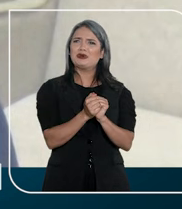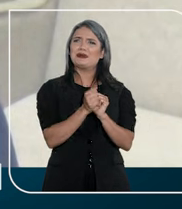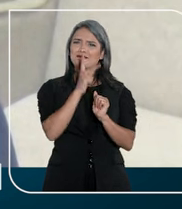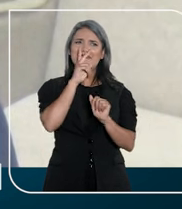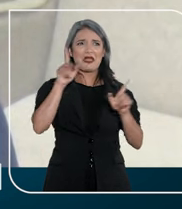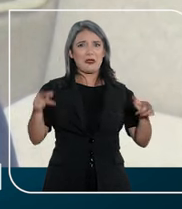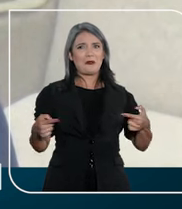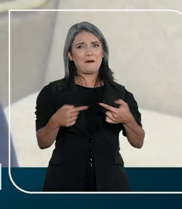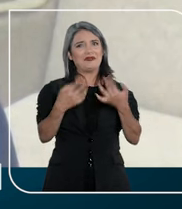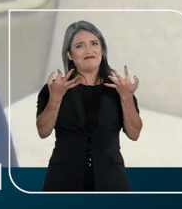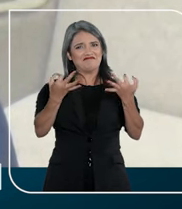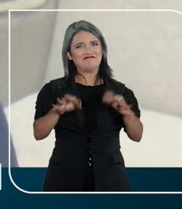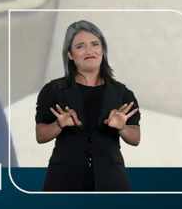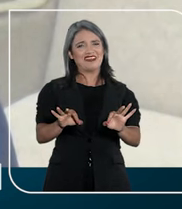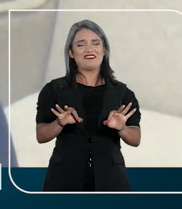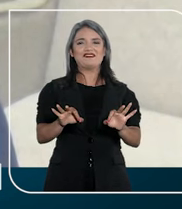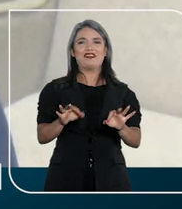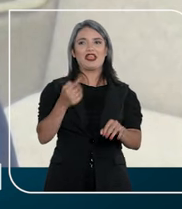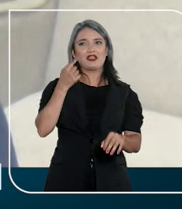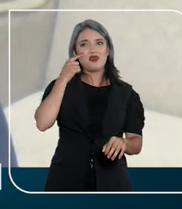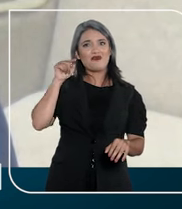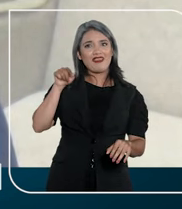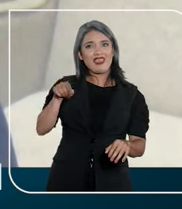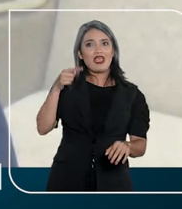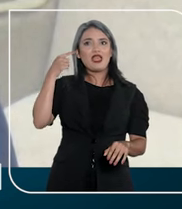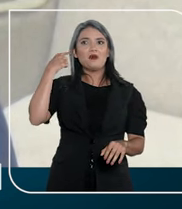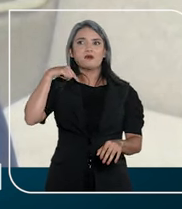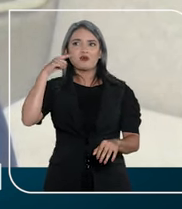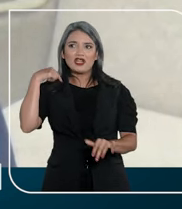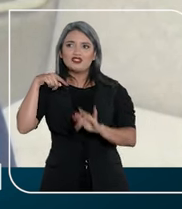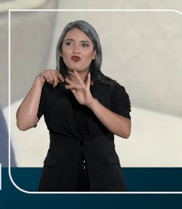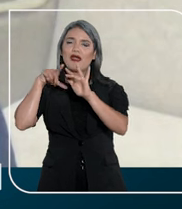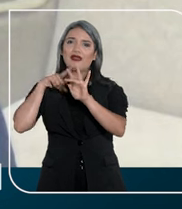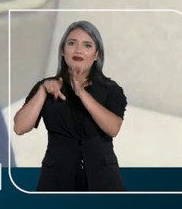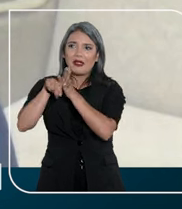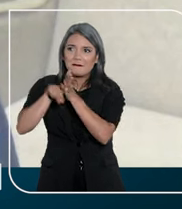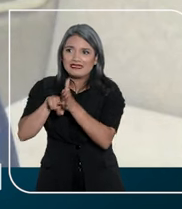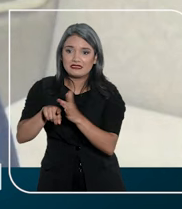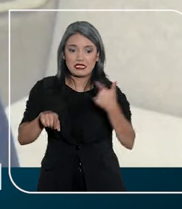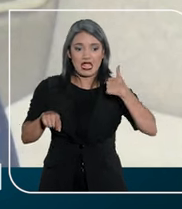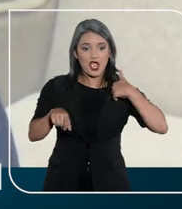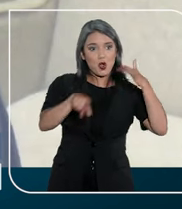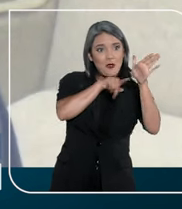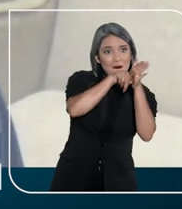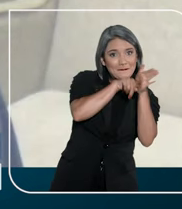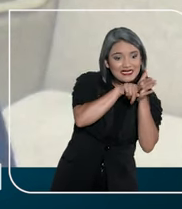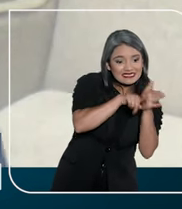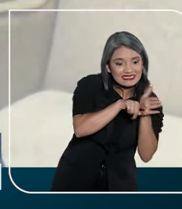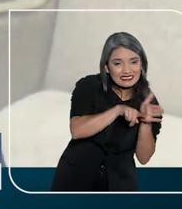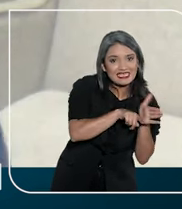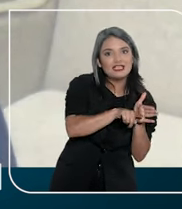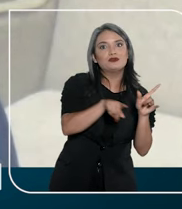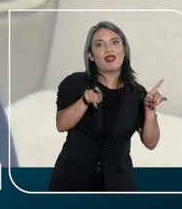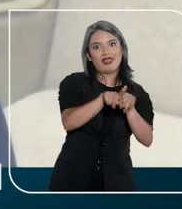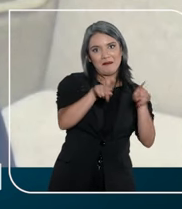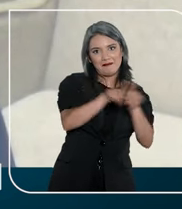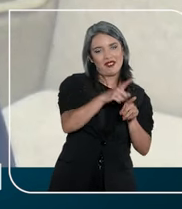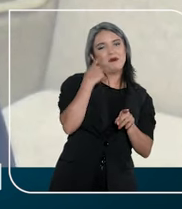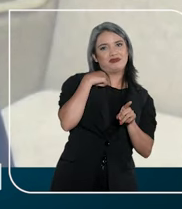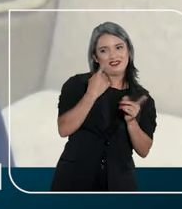Renan? Eu acho que eu digo que o Renan é um advogado pesquisador, eu sou um pesquisador advogado. E aí a gente acaba,